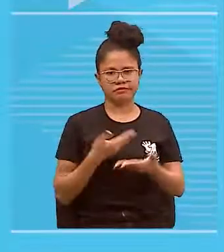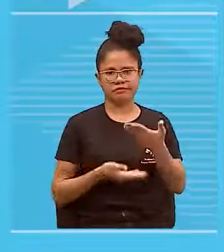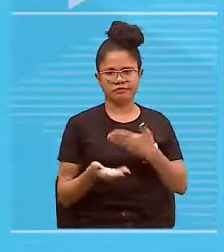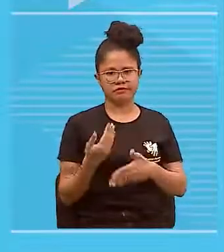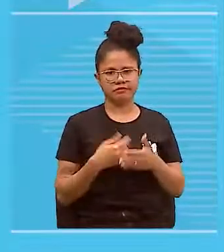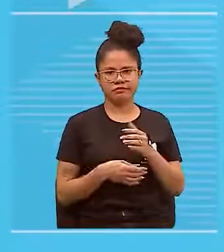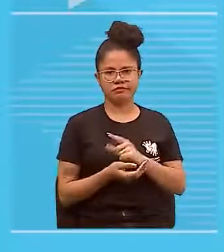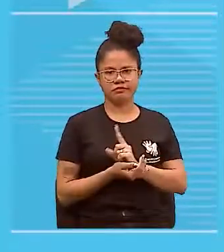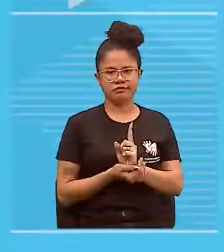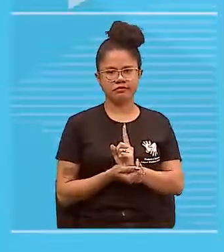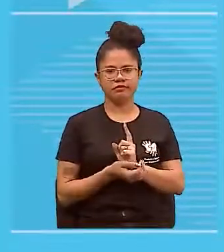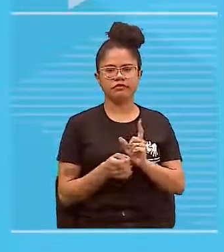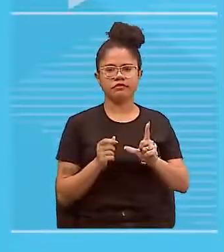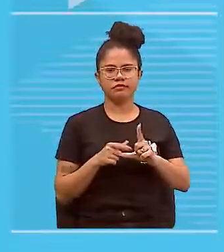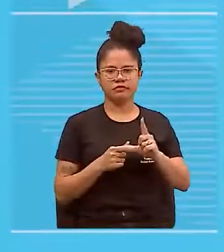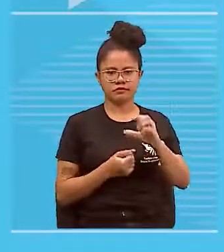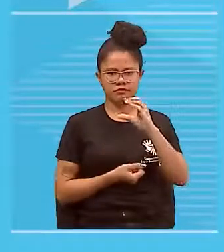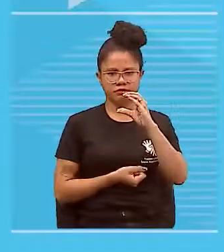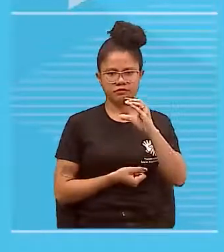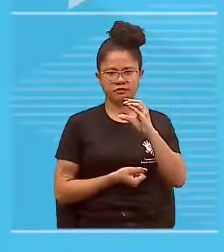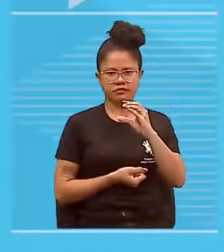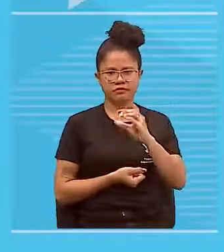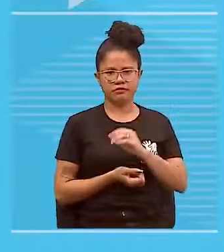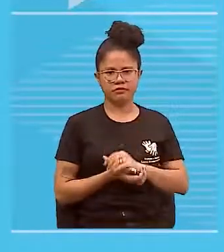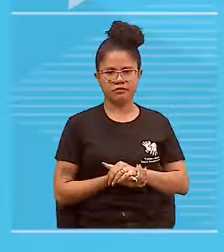letra C letra c